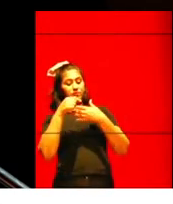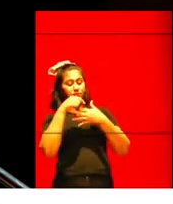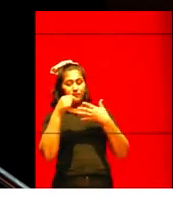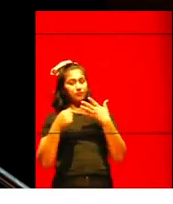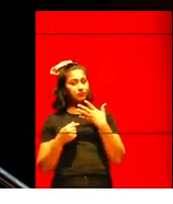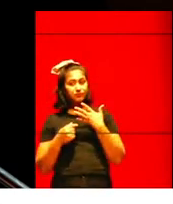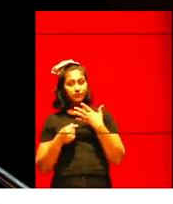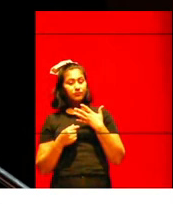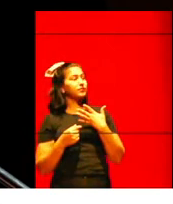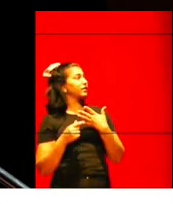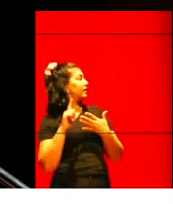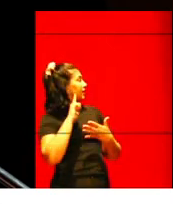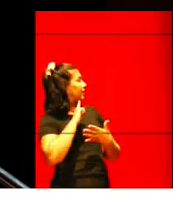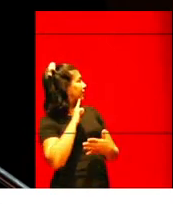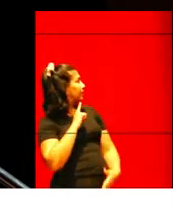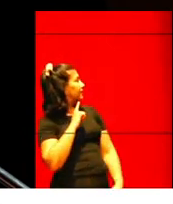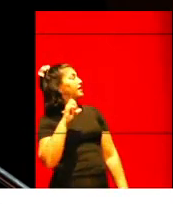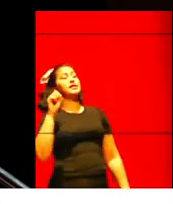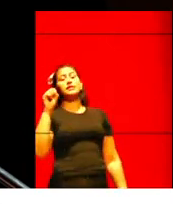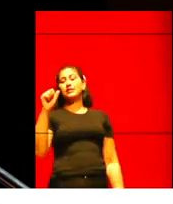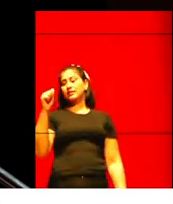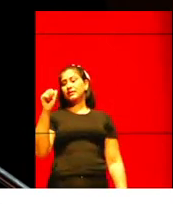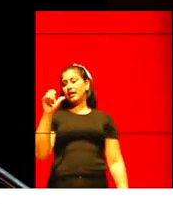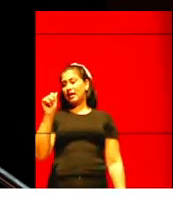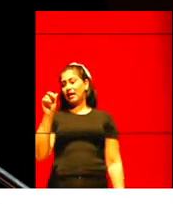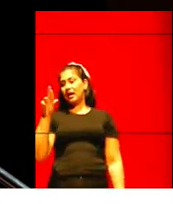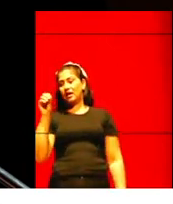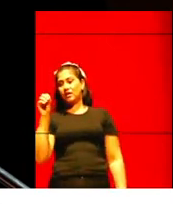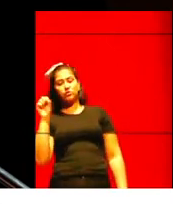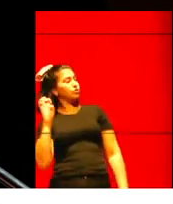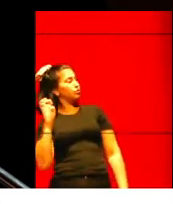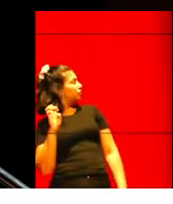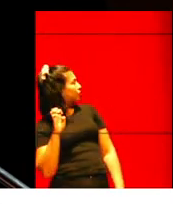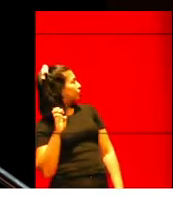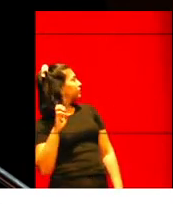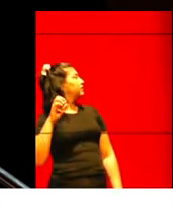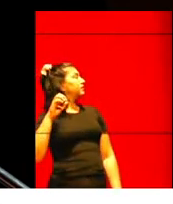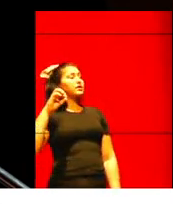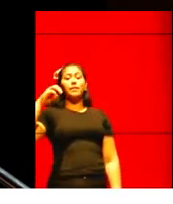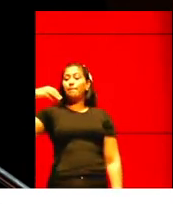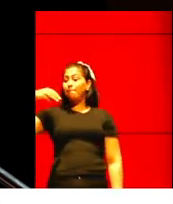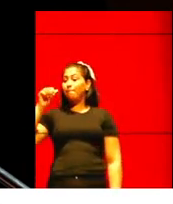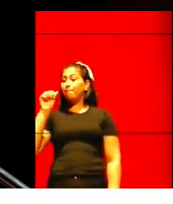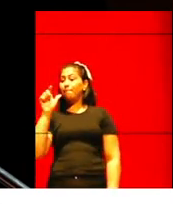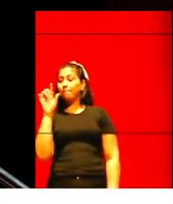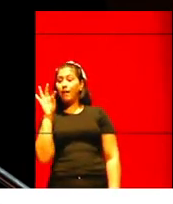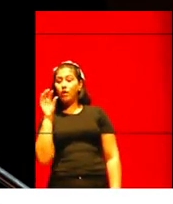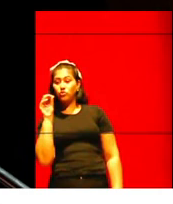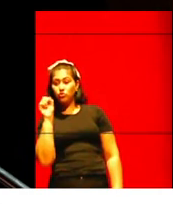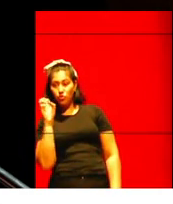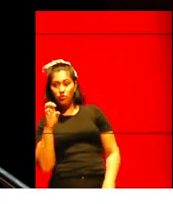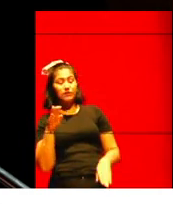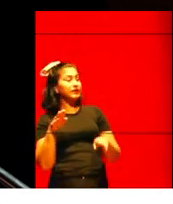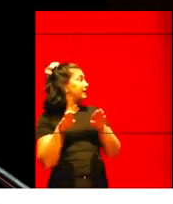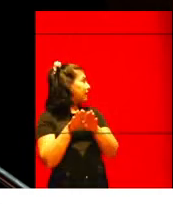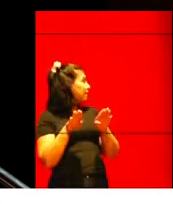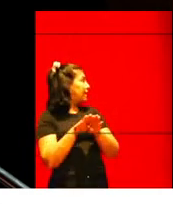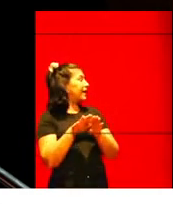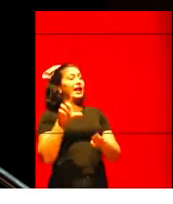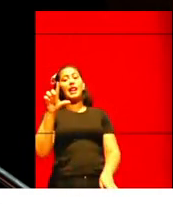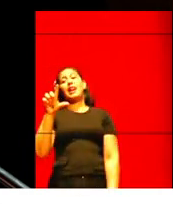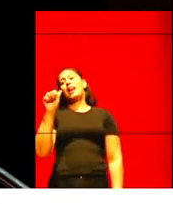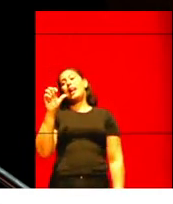disacarídeos? Nós temos ali a sacarose, a maltose e a lactose. Pessoal, onde eu encontro a